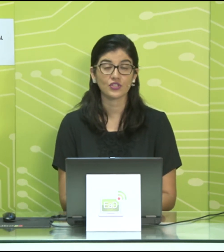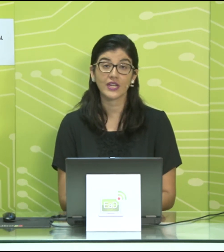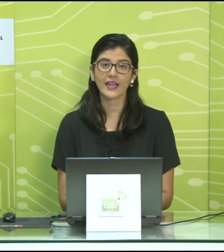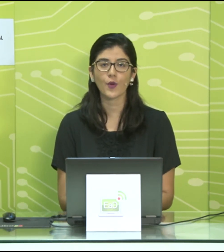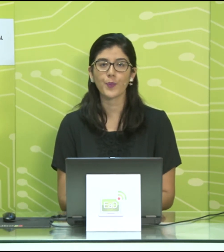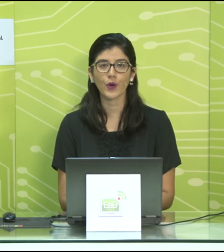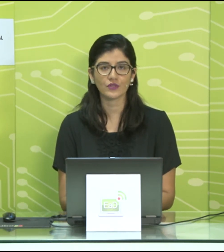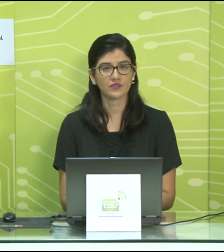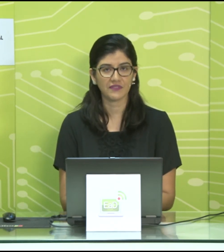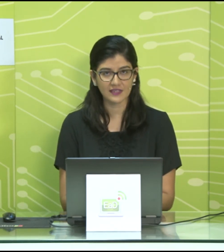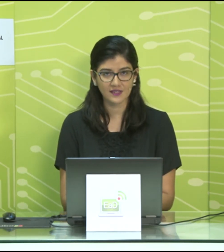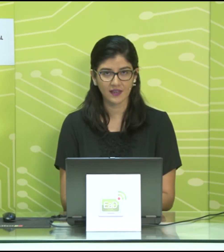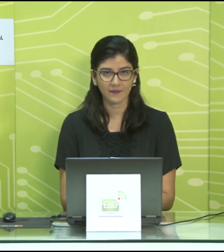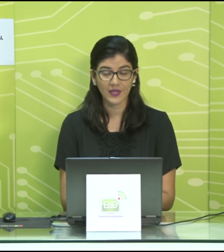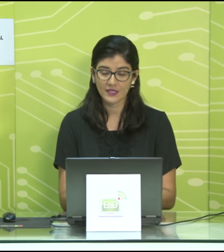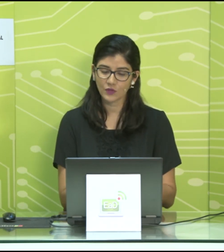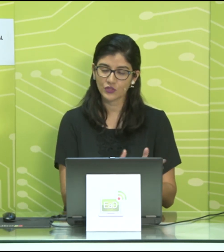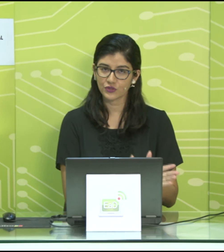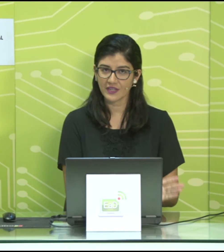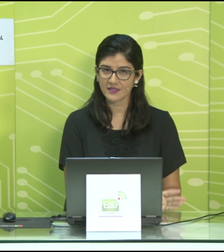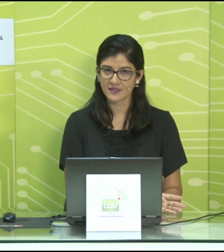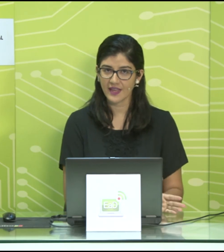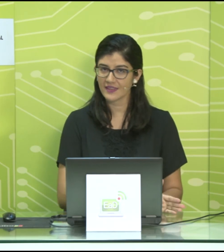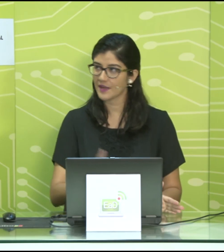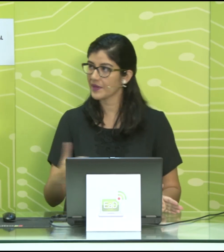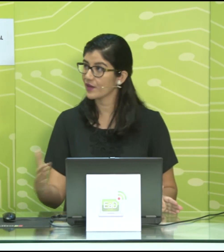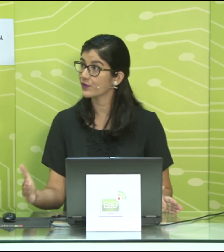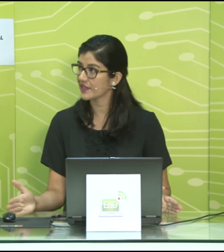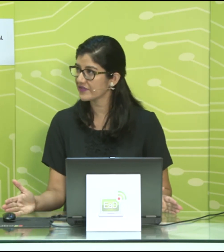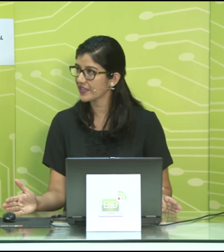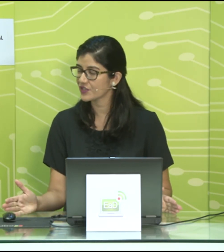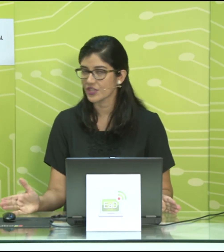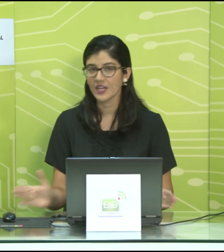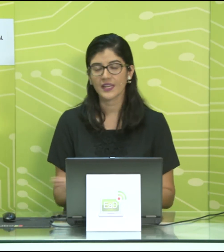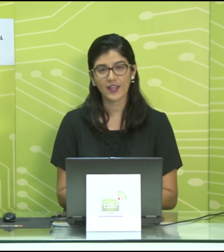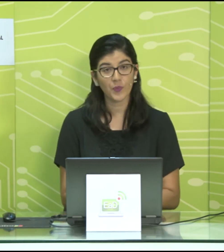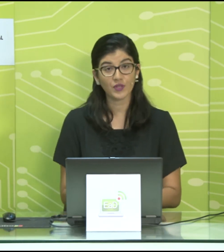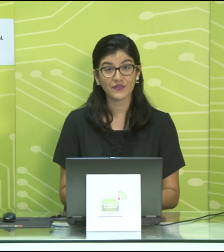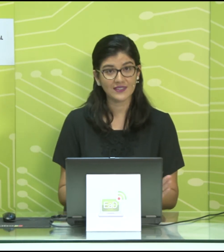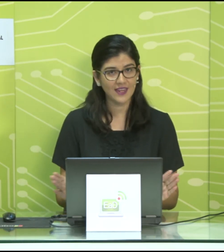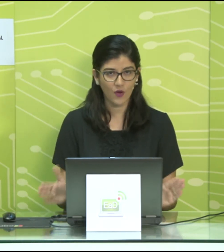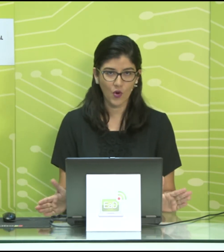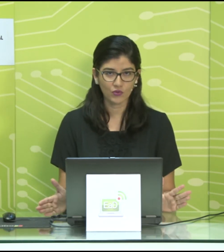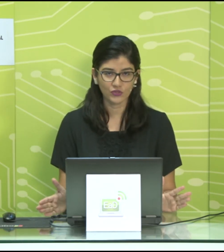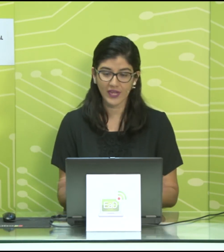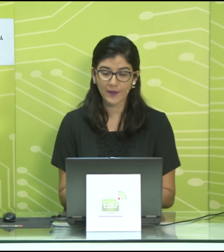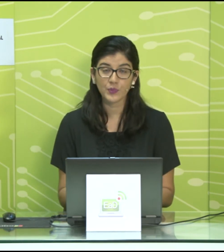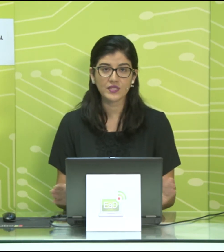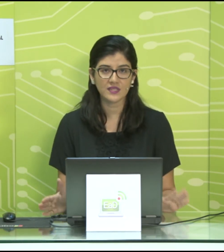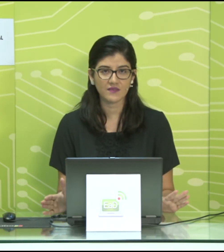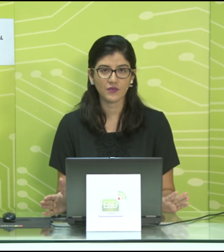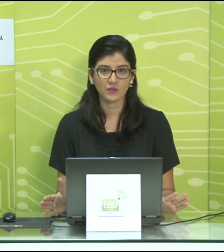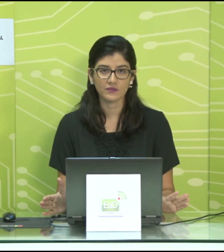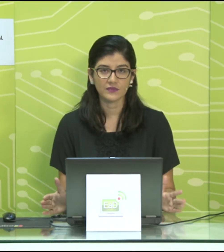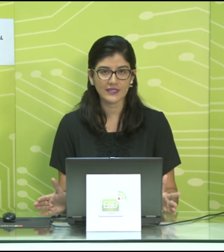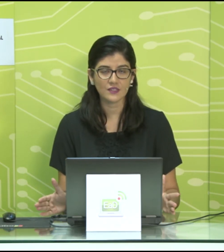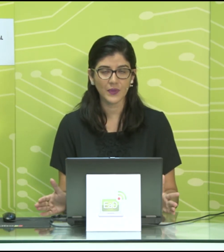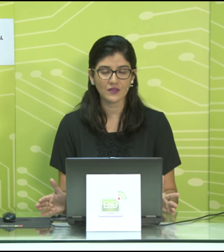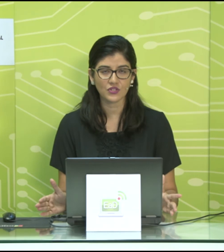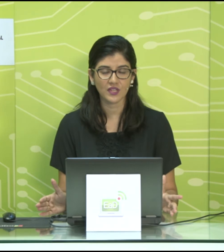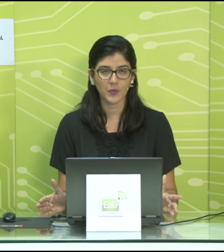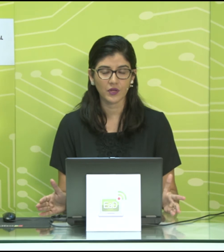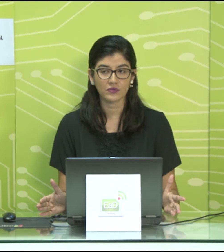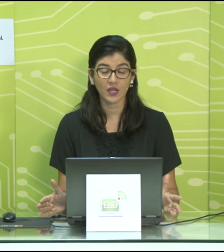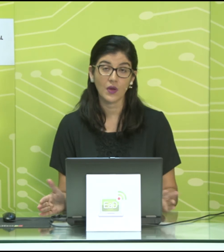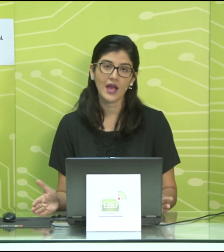páginas hoje. O que eu posso fazer? Se eu não estudar essas 10, amanhã eu vou ter 20. O que eu posso fazer hoje? O que é possível nesse